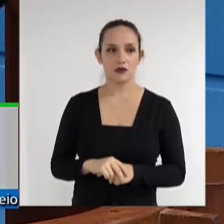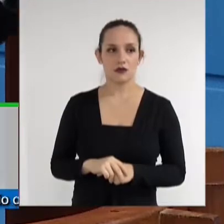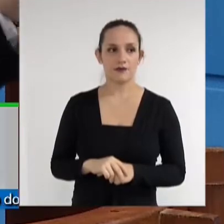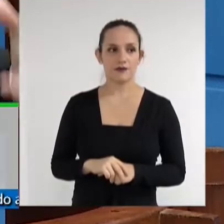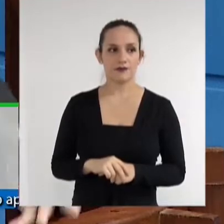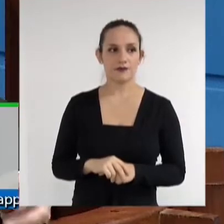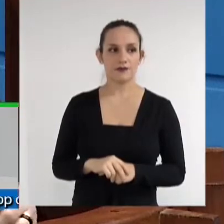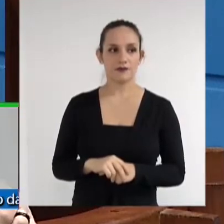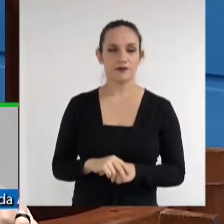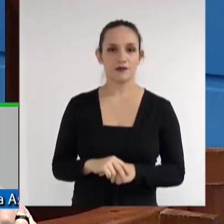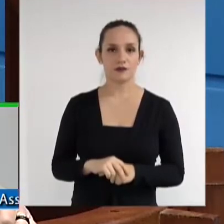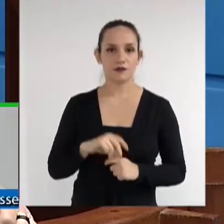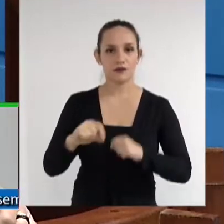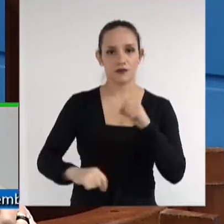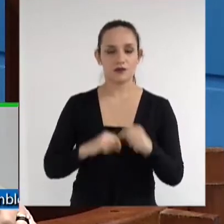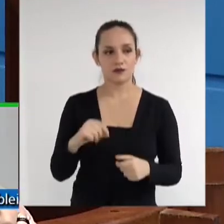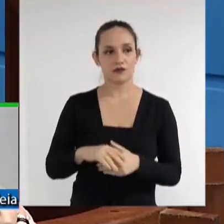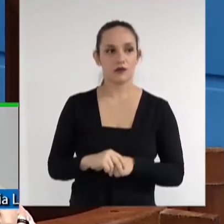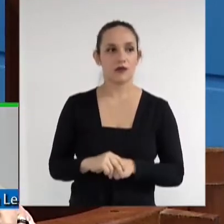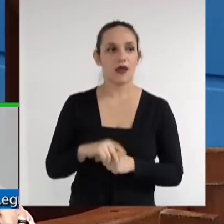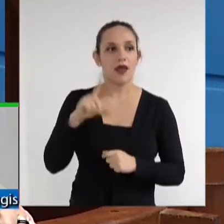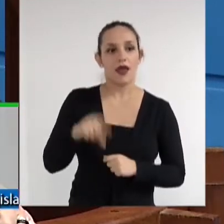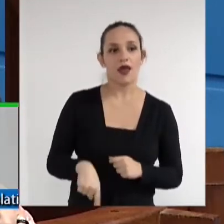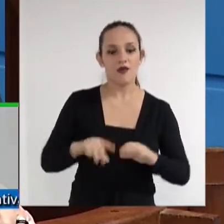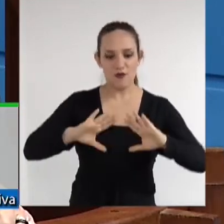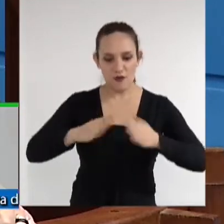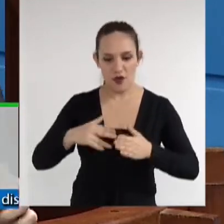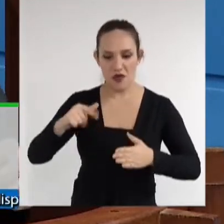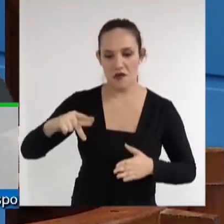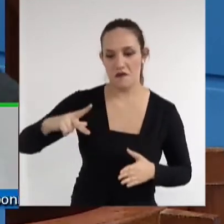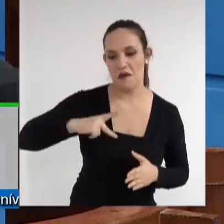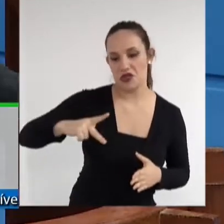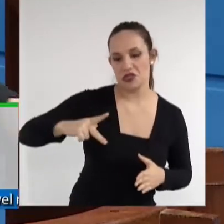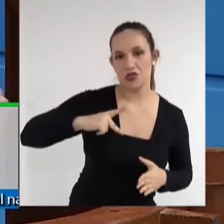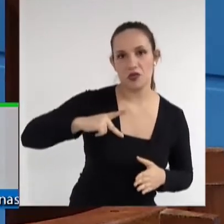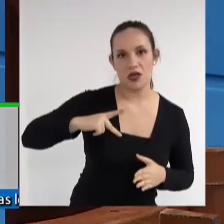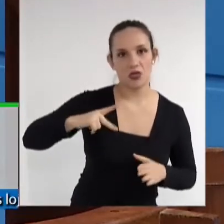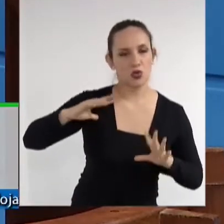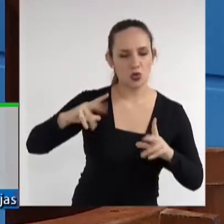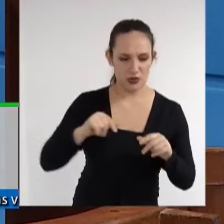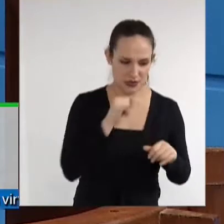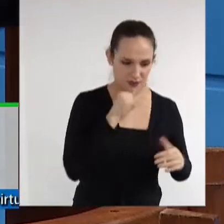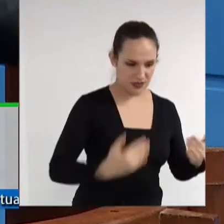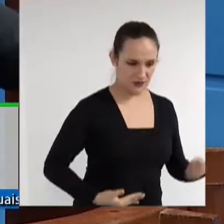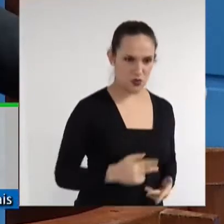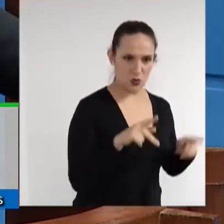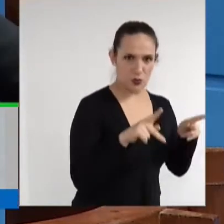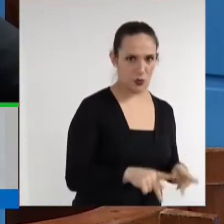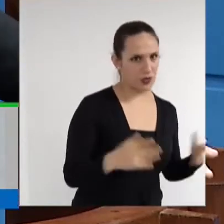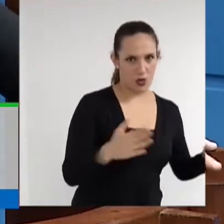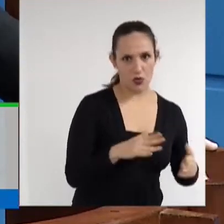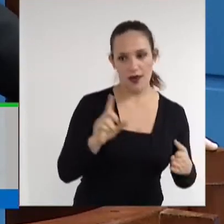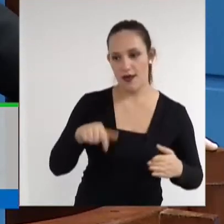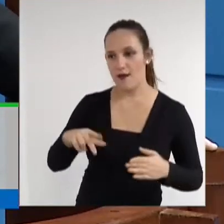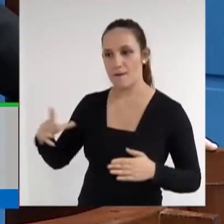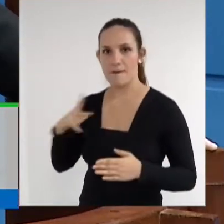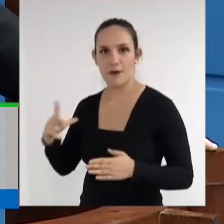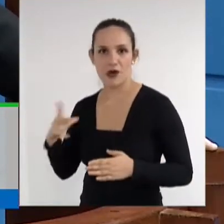a privatização, a transferência de serviços públicos para a iniciativa